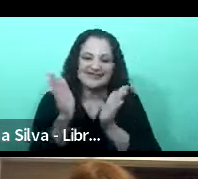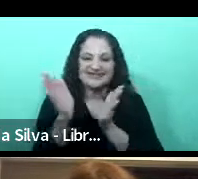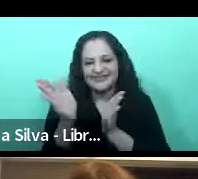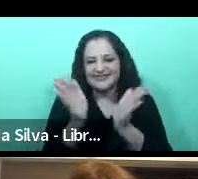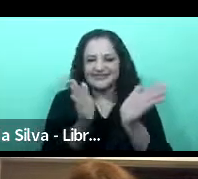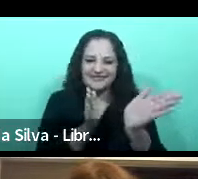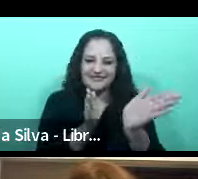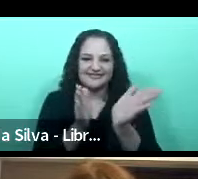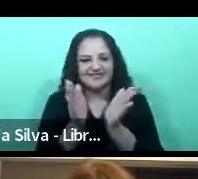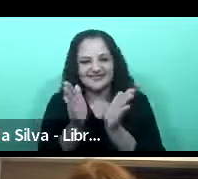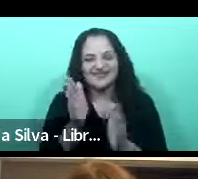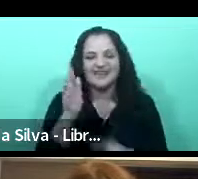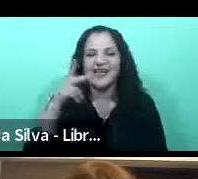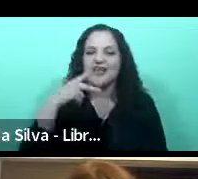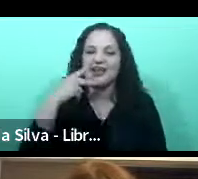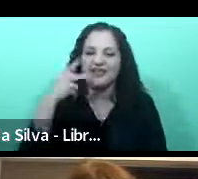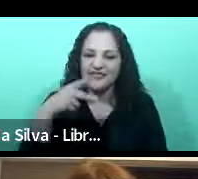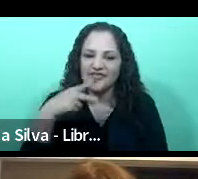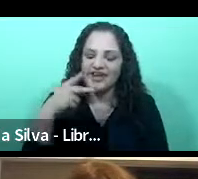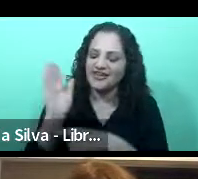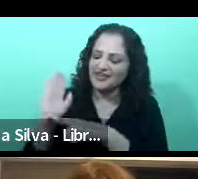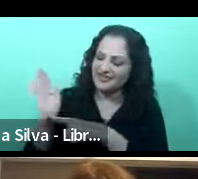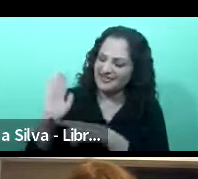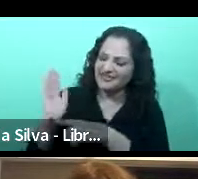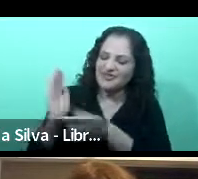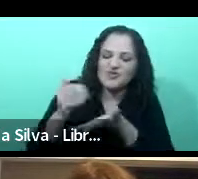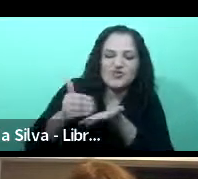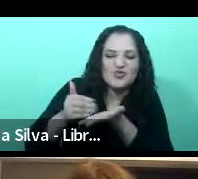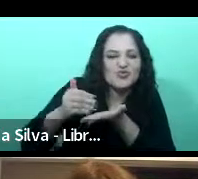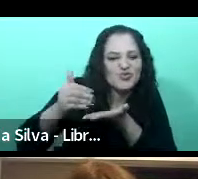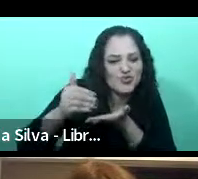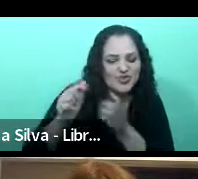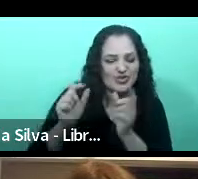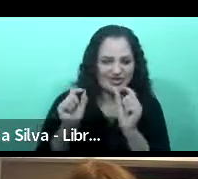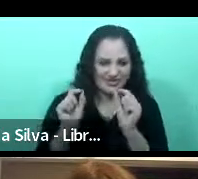um pouco no vídeo, inicialmente,